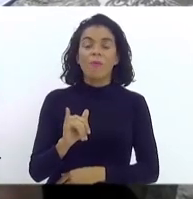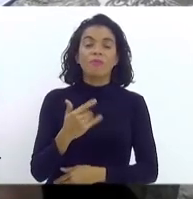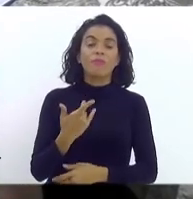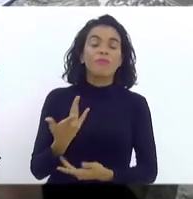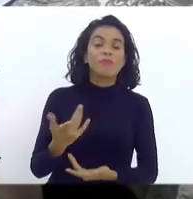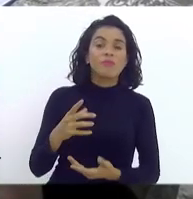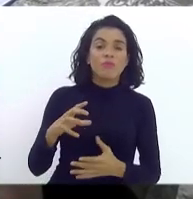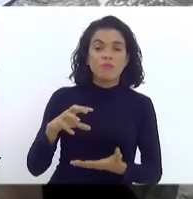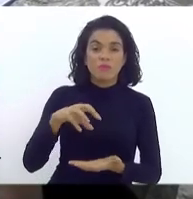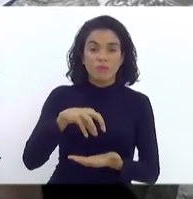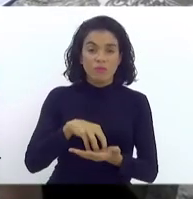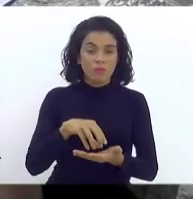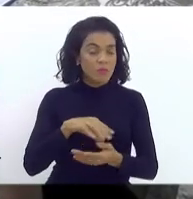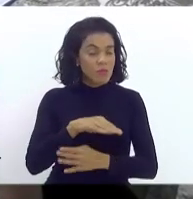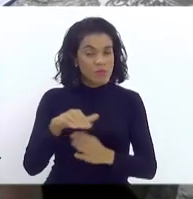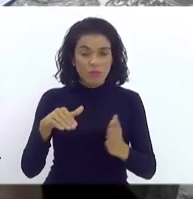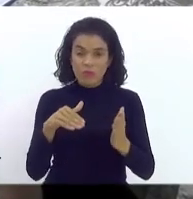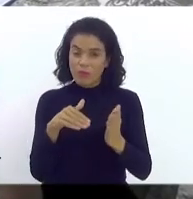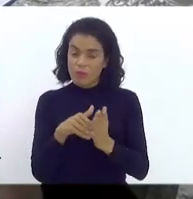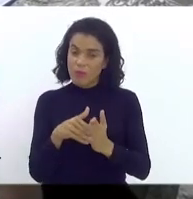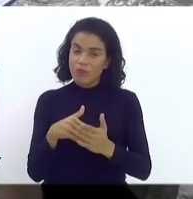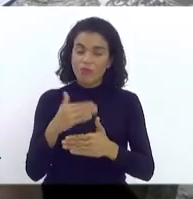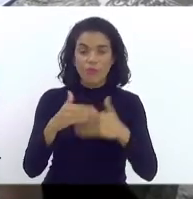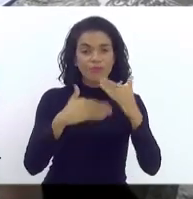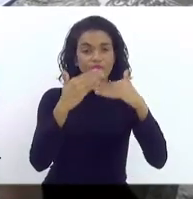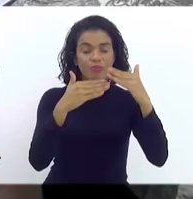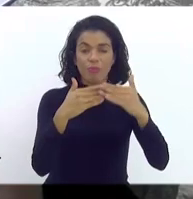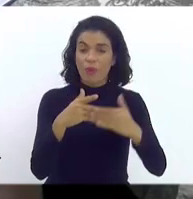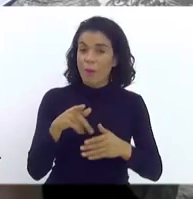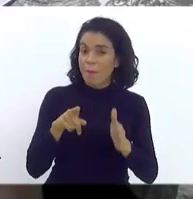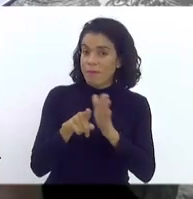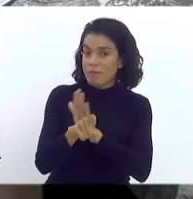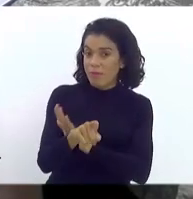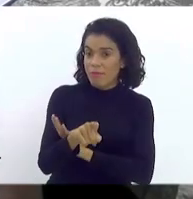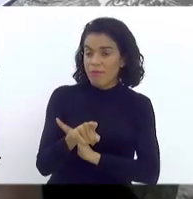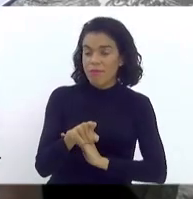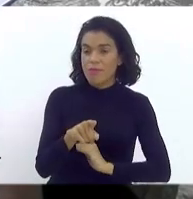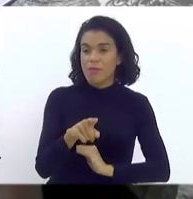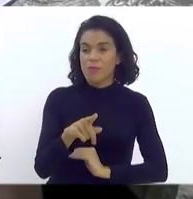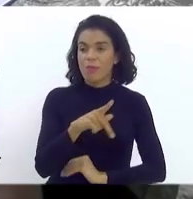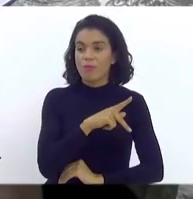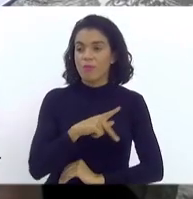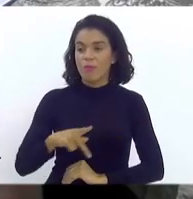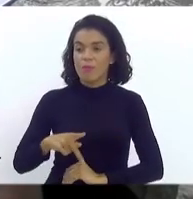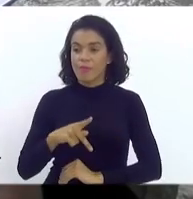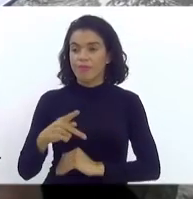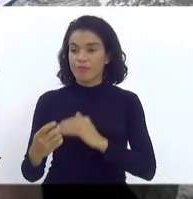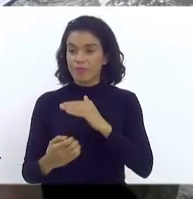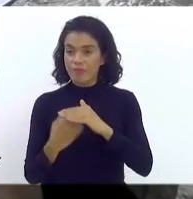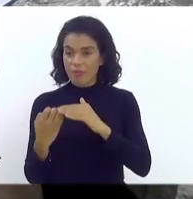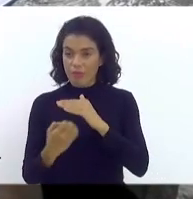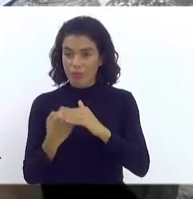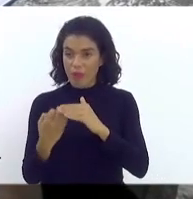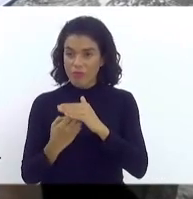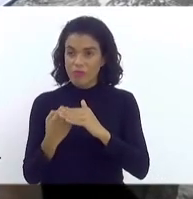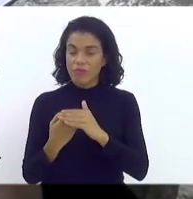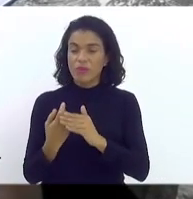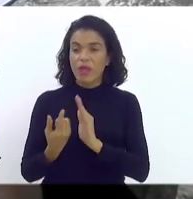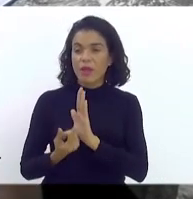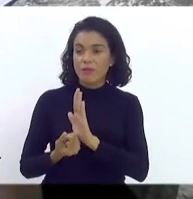sendo beneficiário. E aí, a próxima pergunta, presidente. A Naturgy, na sua equação tarifária, ela